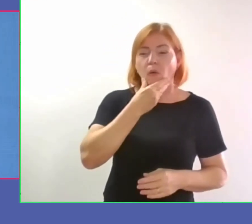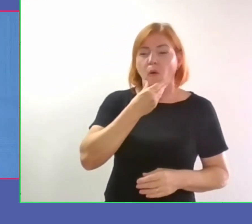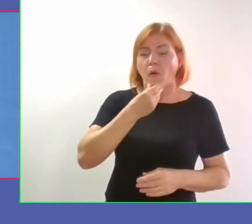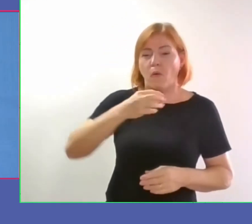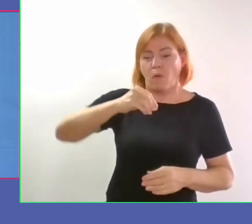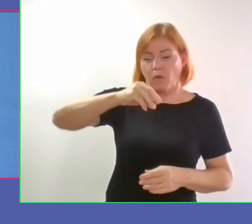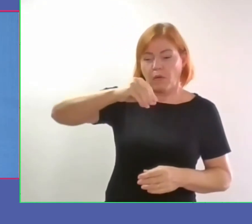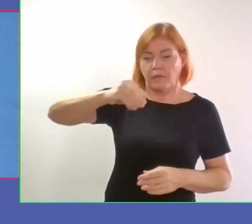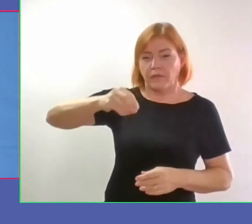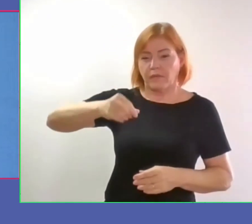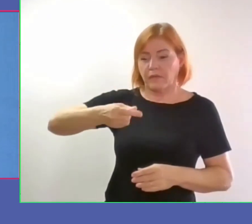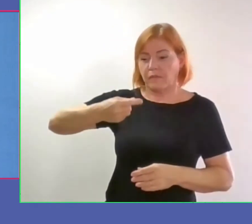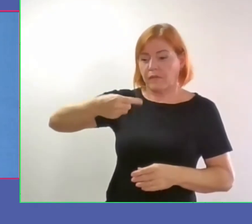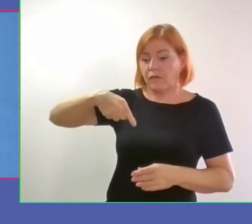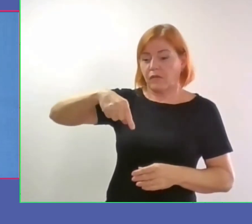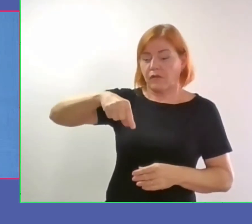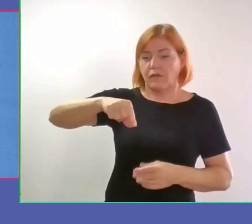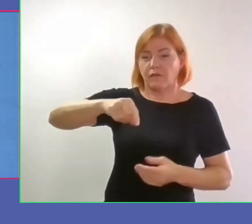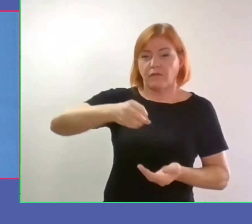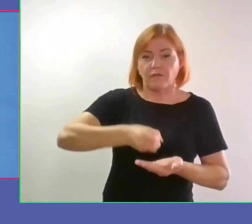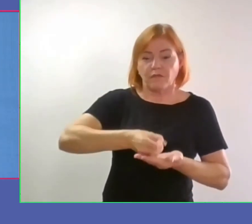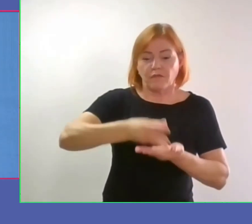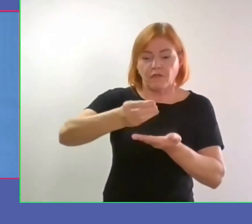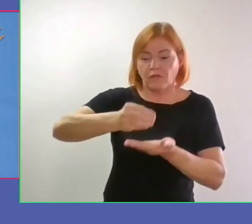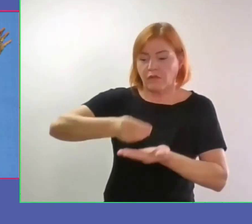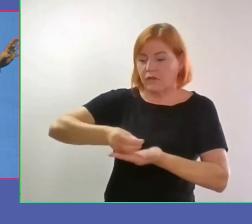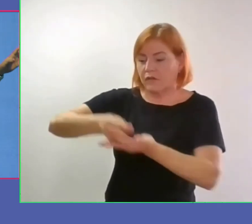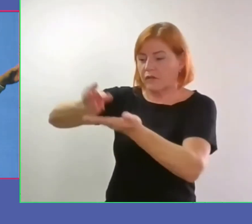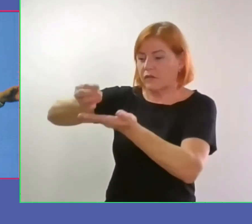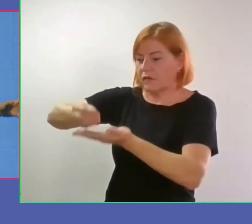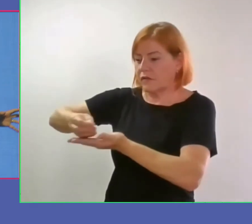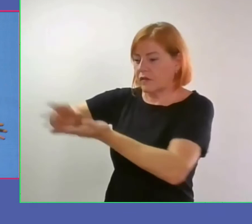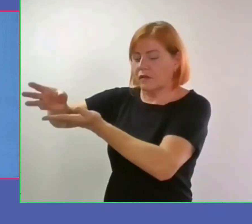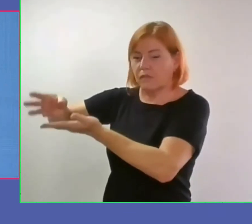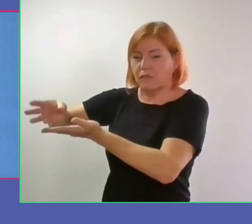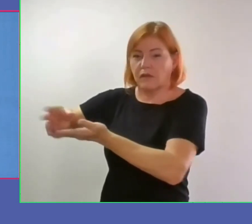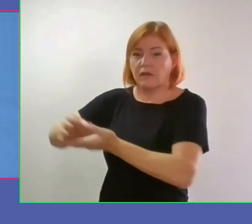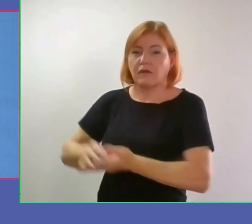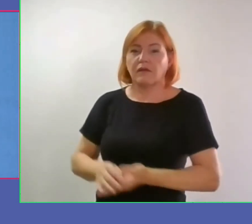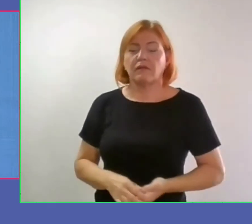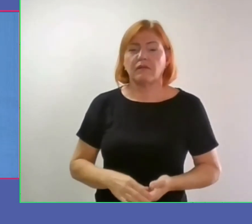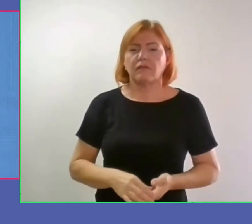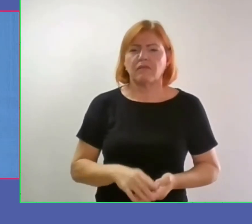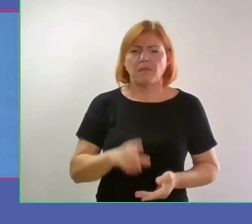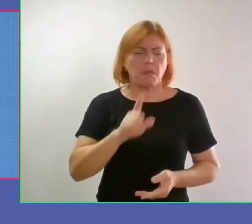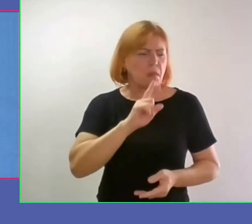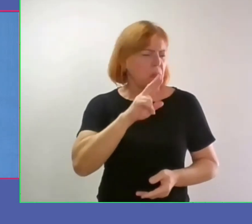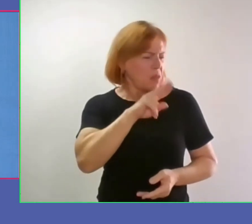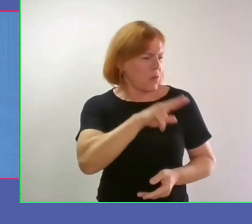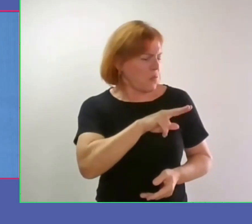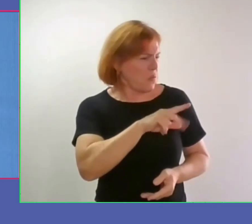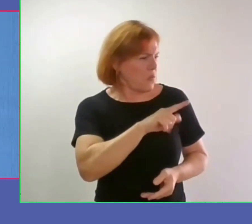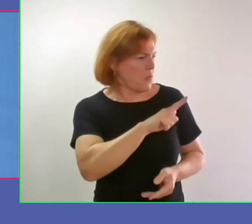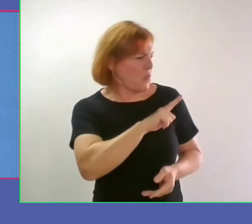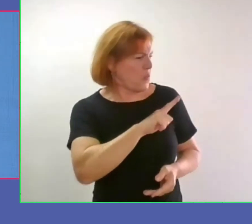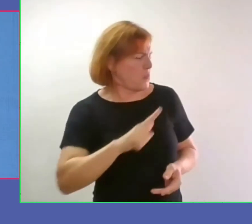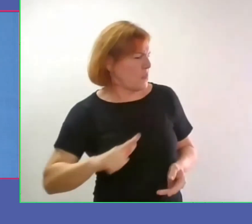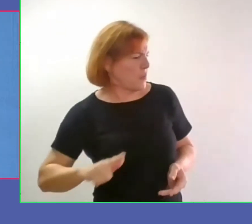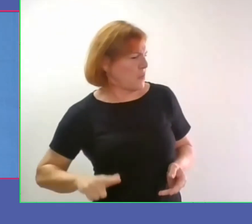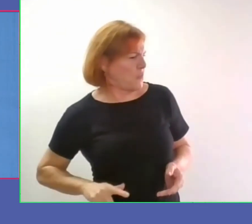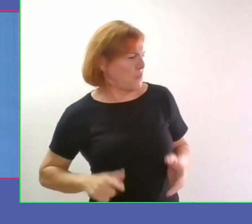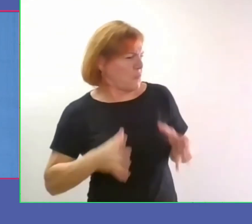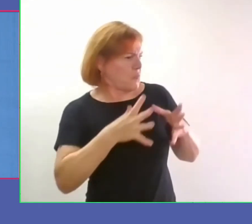para organizações gigantescas religiosas. Irmão, o Senhor quer